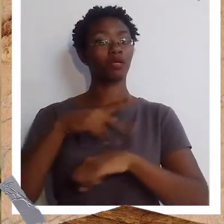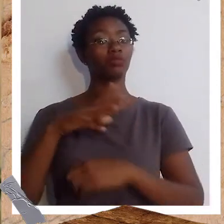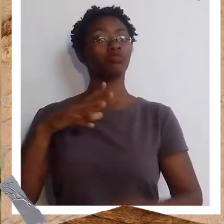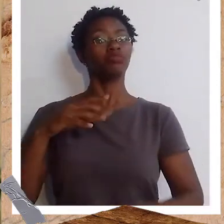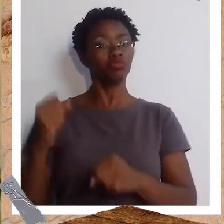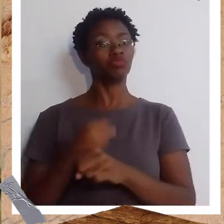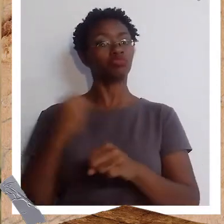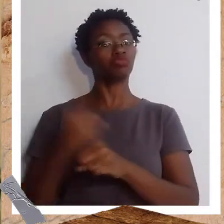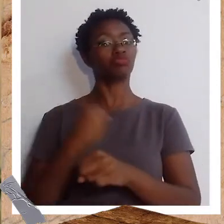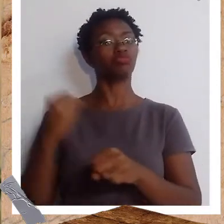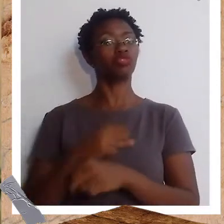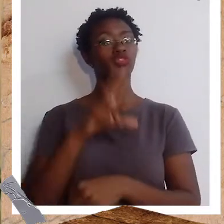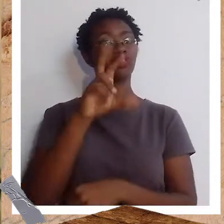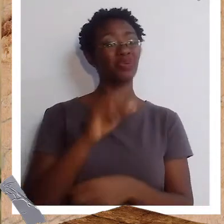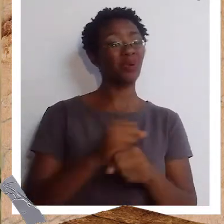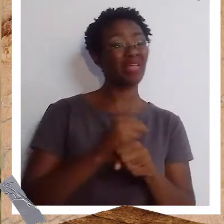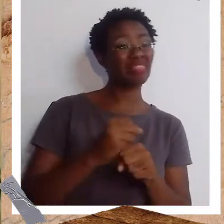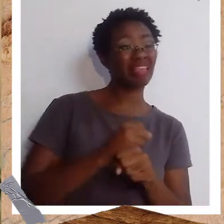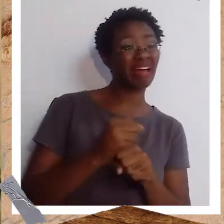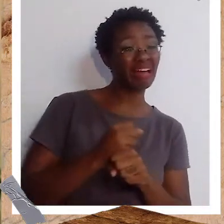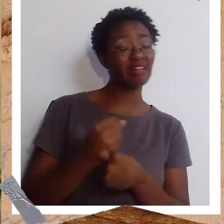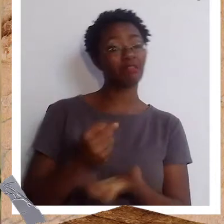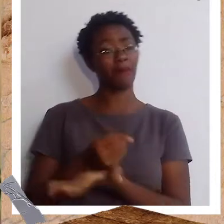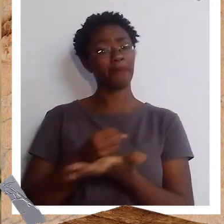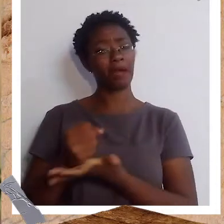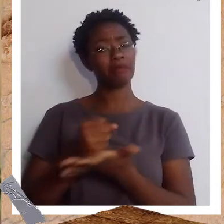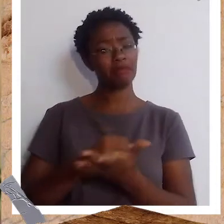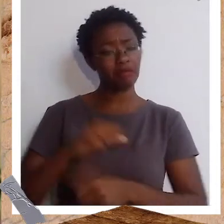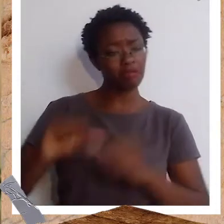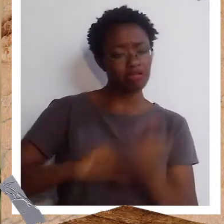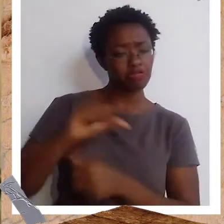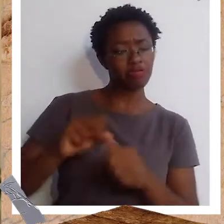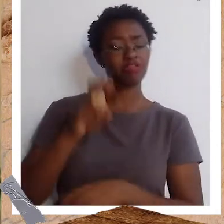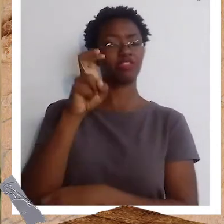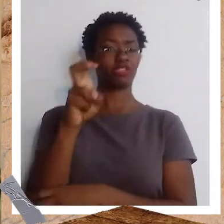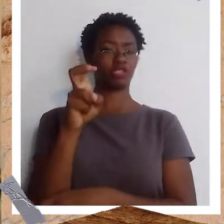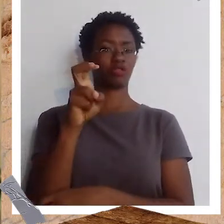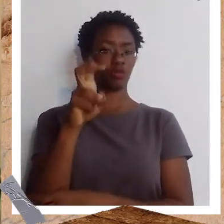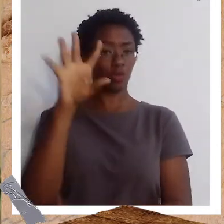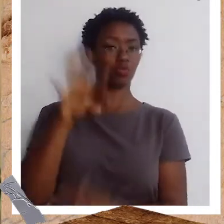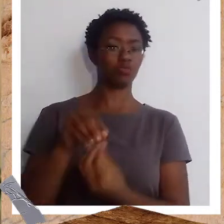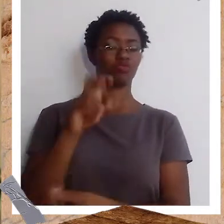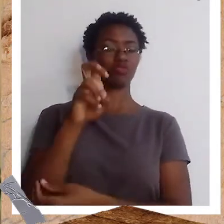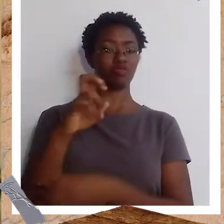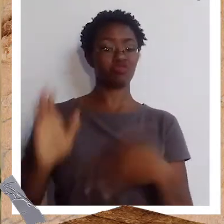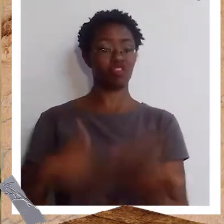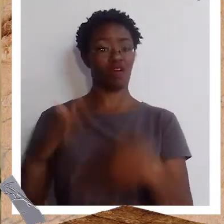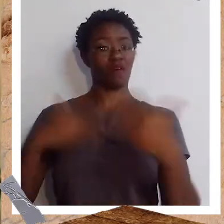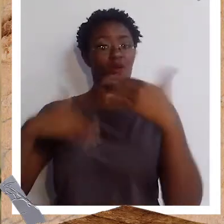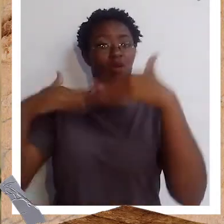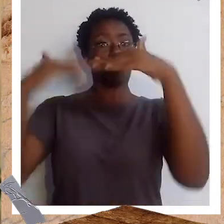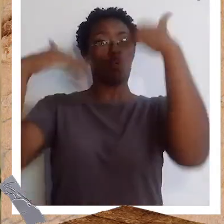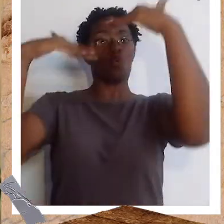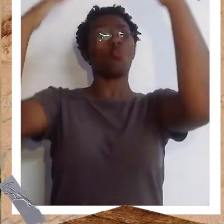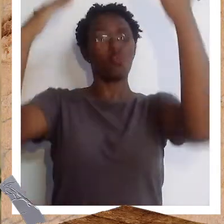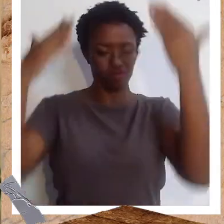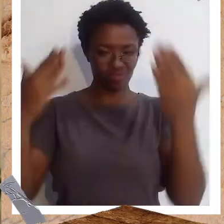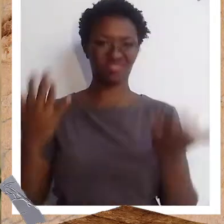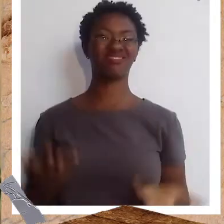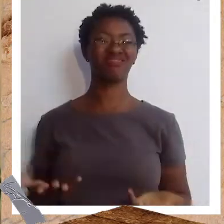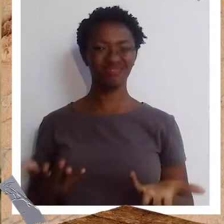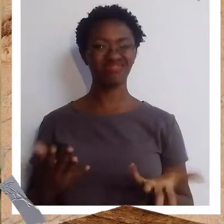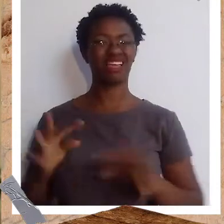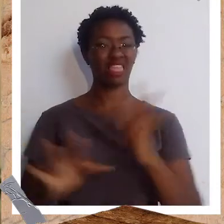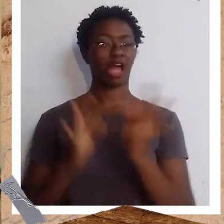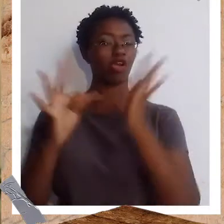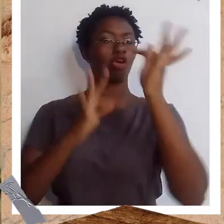anos em 5, de um Brasil moderno, de um Brasil para frente, de um Brasil que crescia, se desenvolvia, e Carolina apresentava